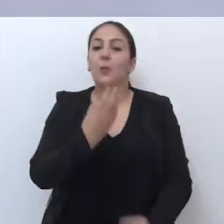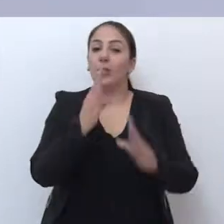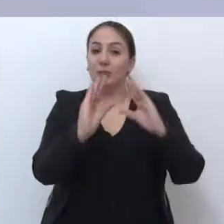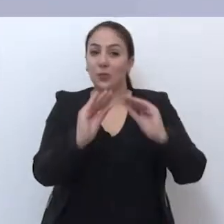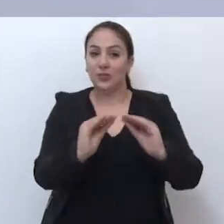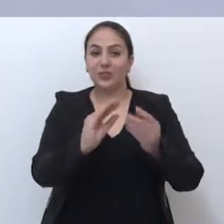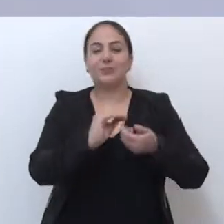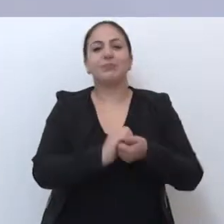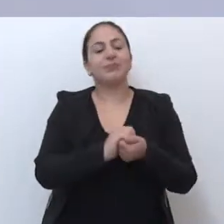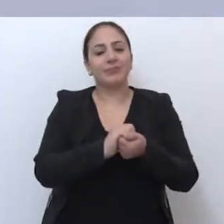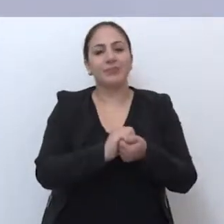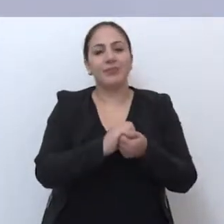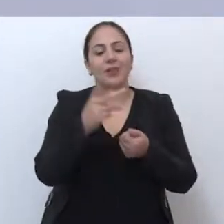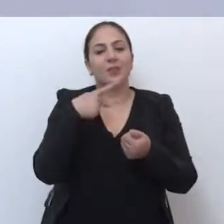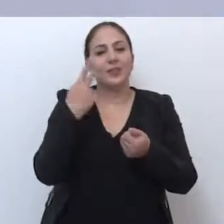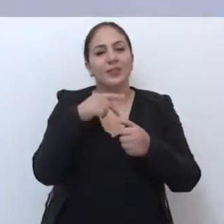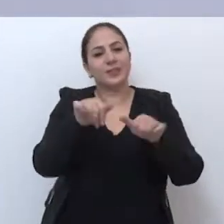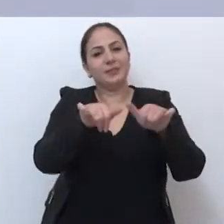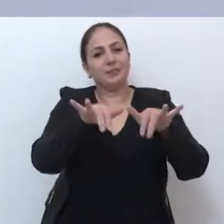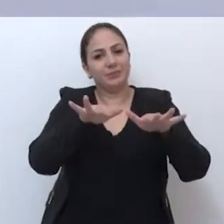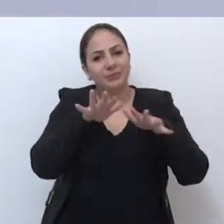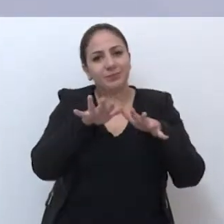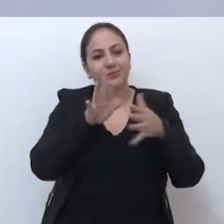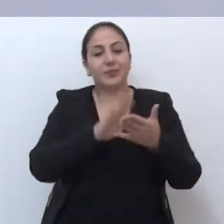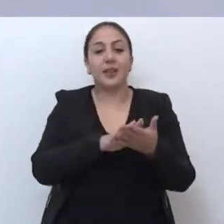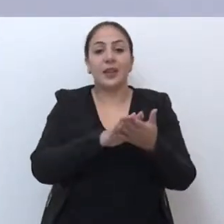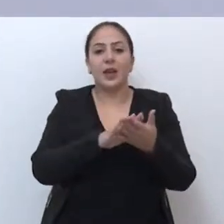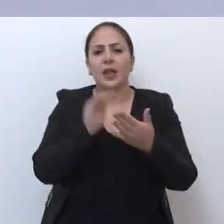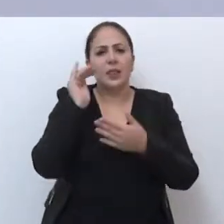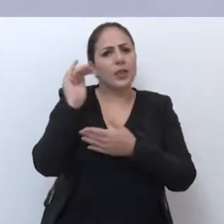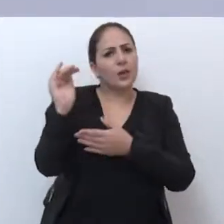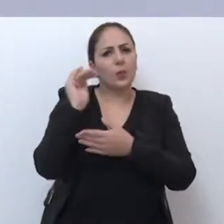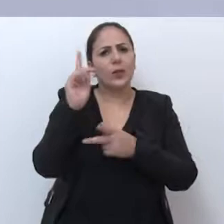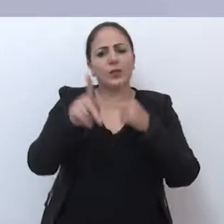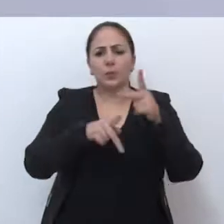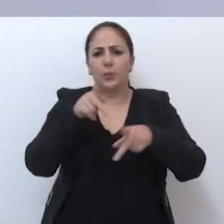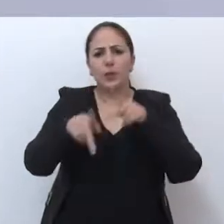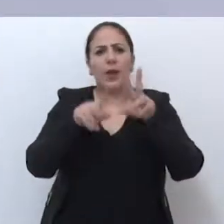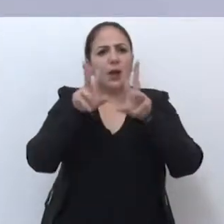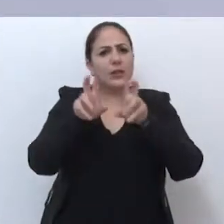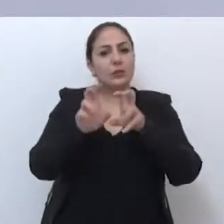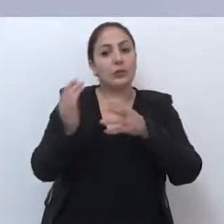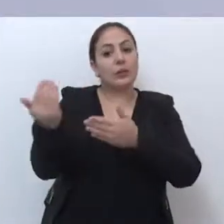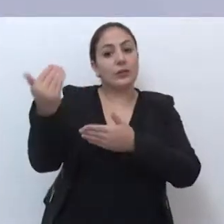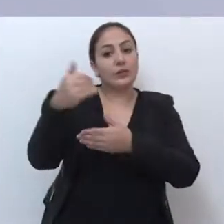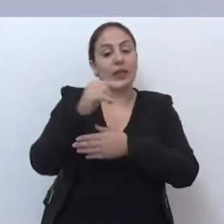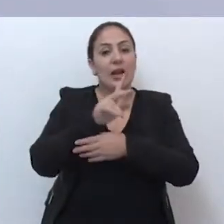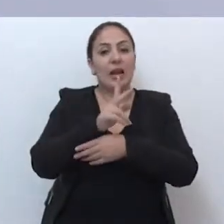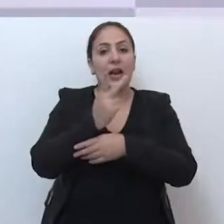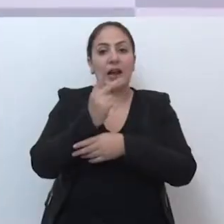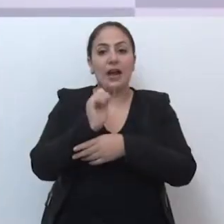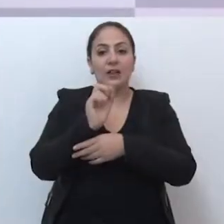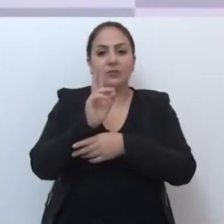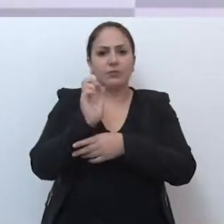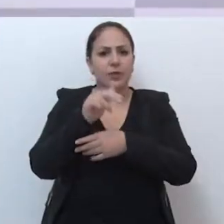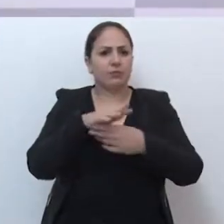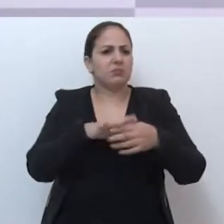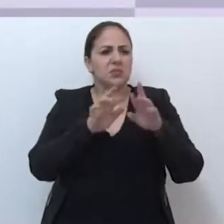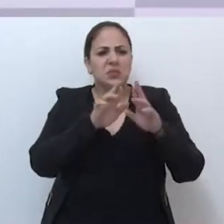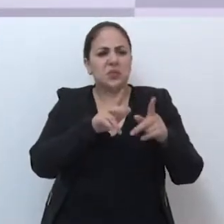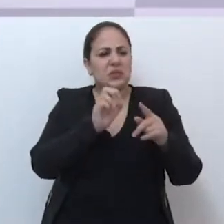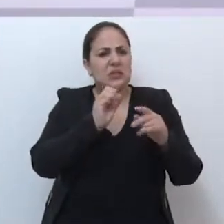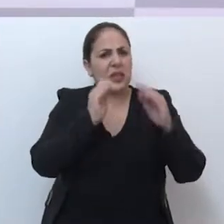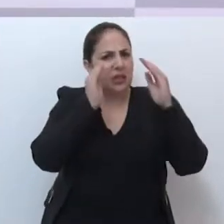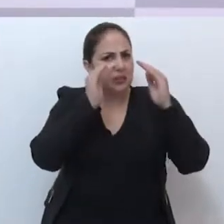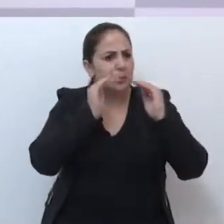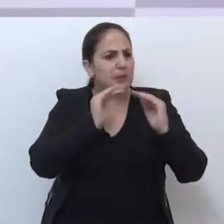Boa noite. Orador do Grande Expediente tranquiliza a população sobre a vinda da Havan. Indiferente se tem que